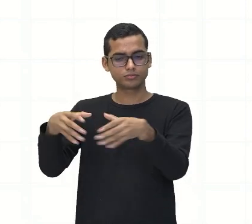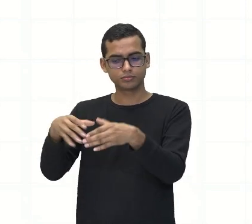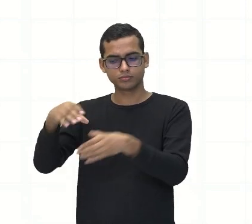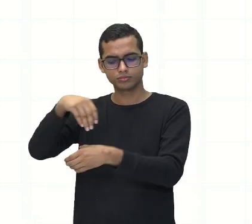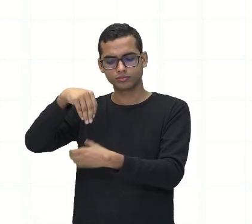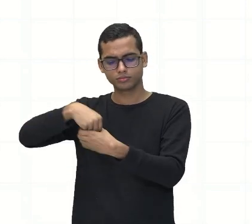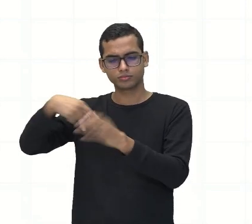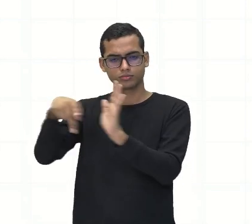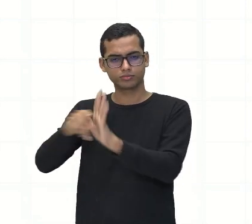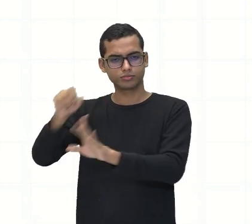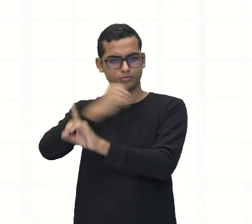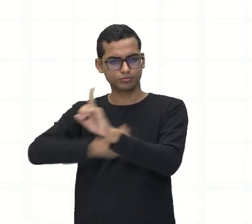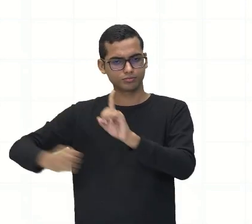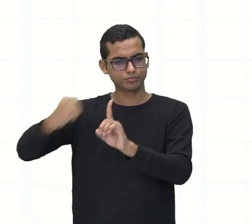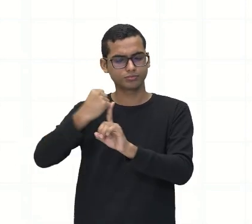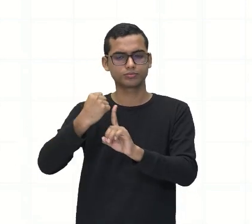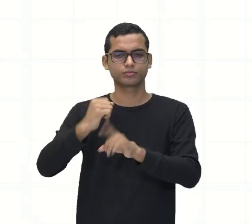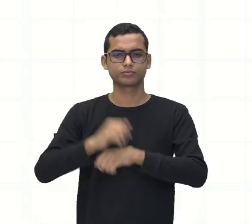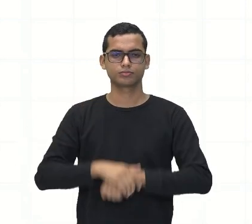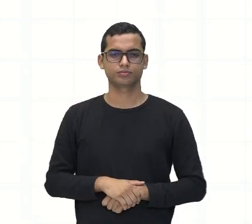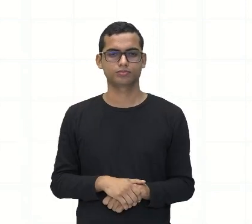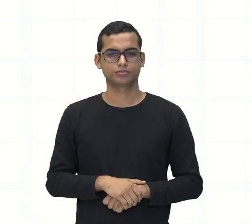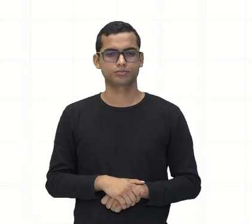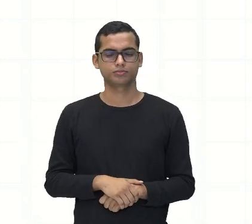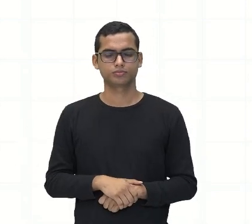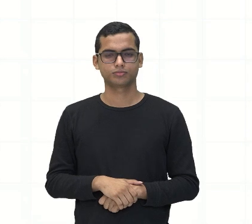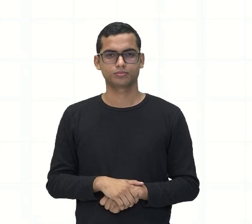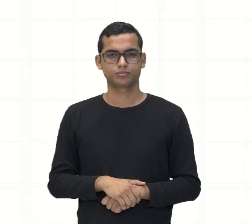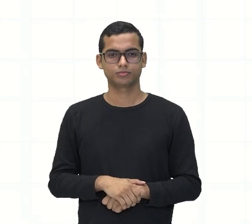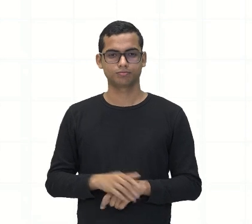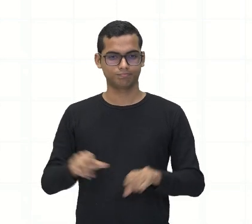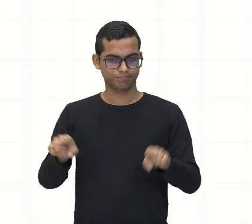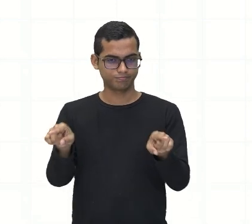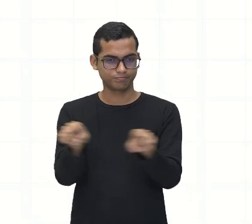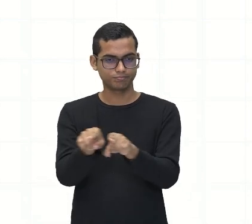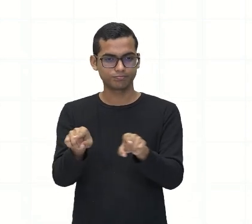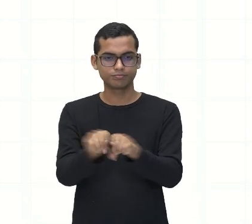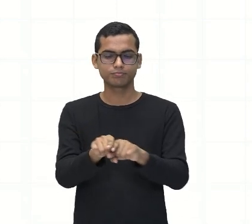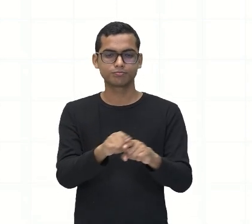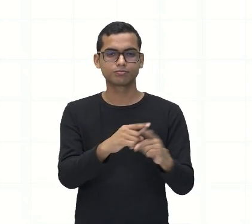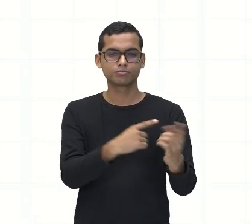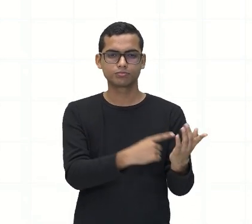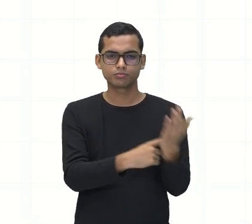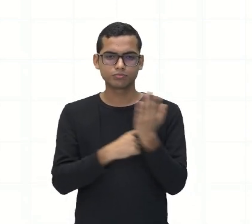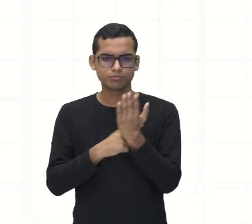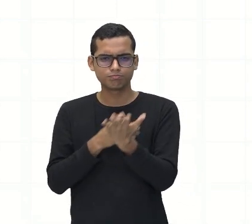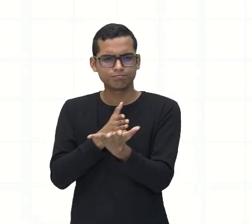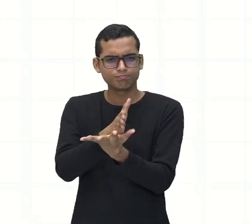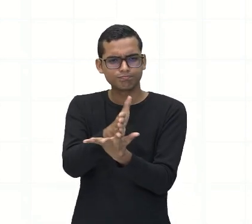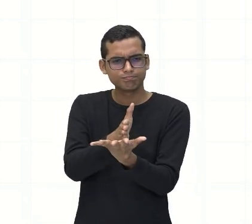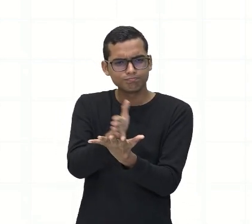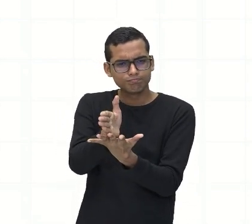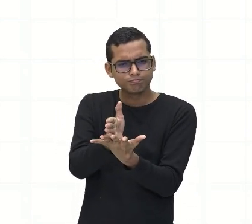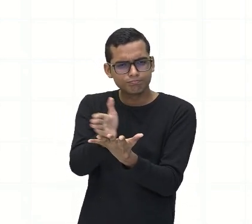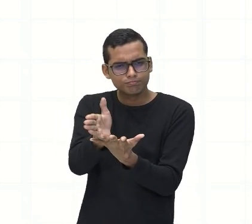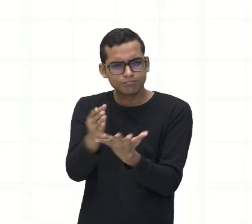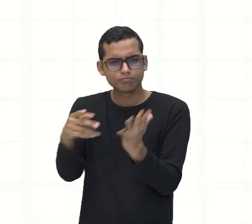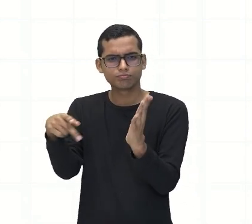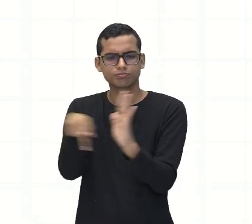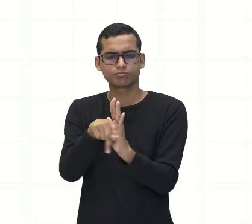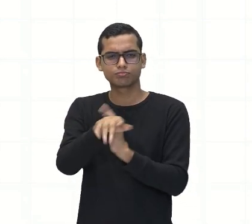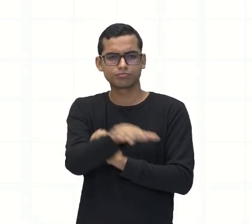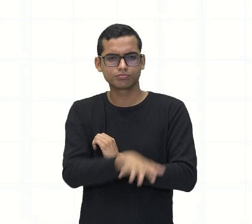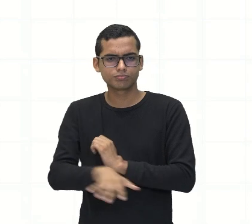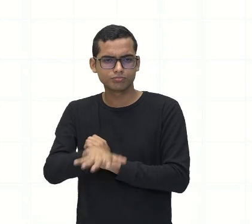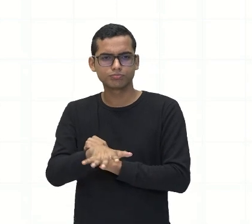Além de ser uma lâmpada para iluminar a caminhada existencial, a partir dessa orientação moral e ética, que eu falei